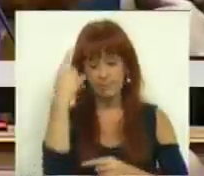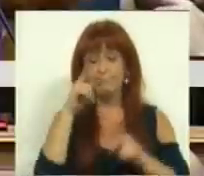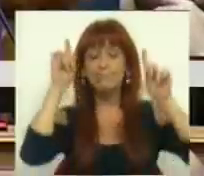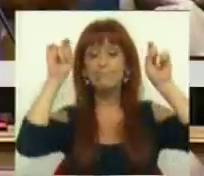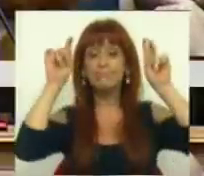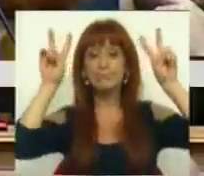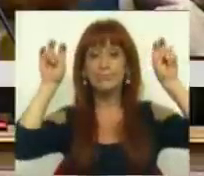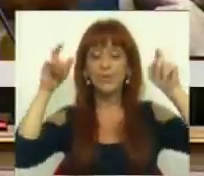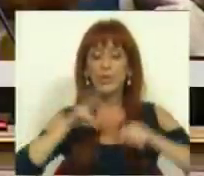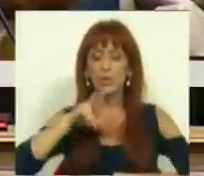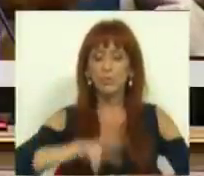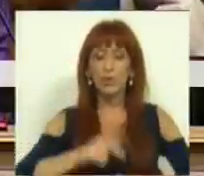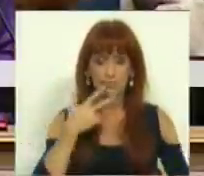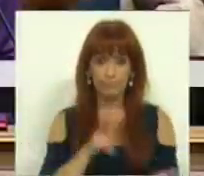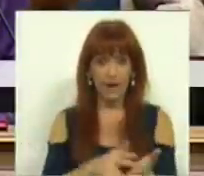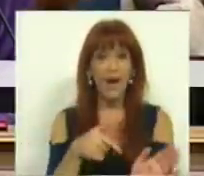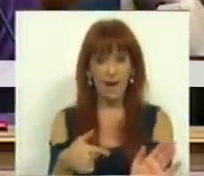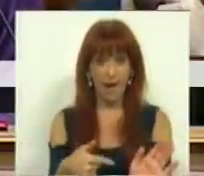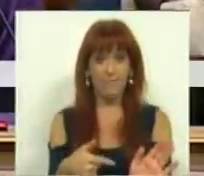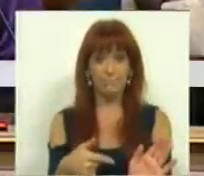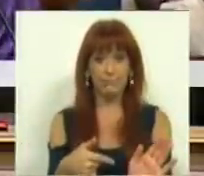retrato do país real.